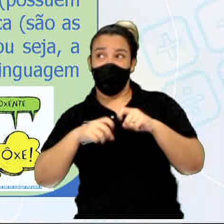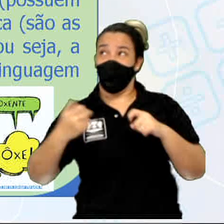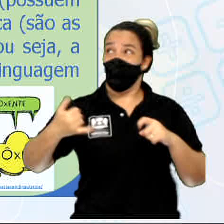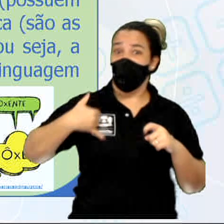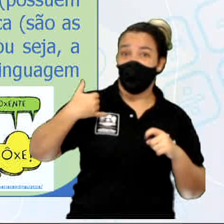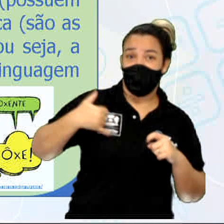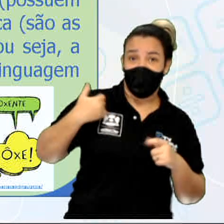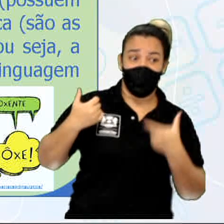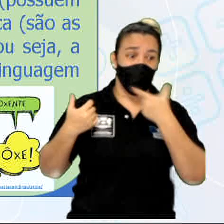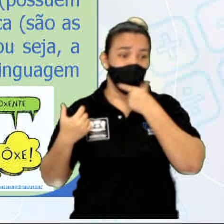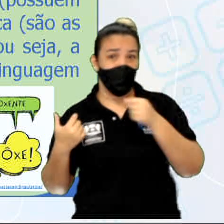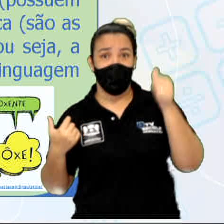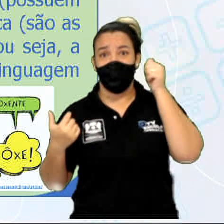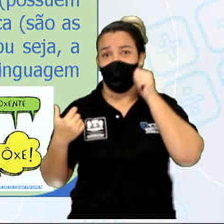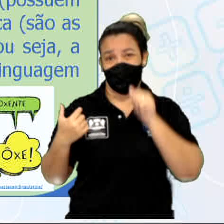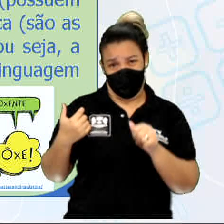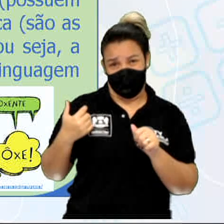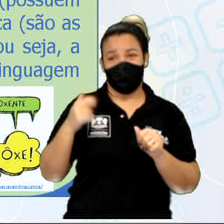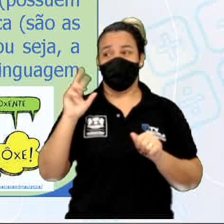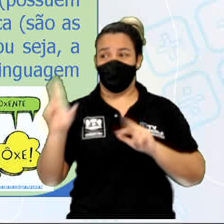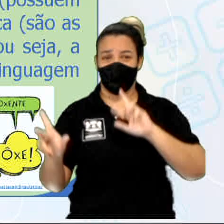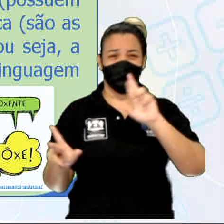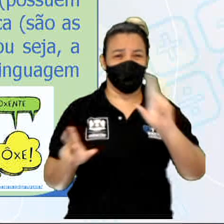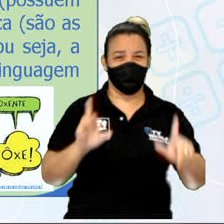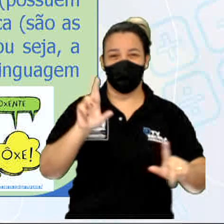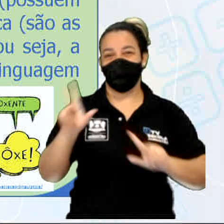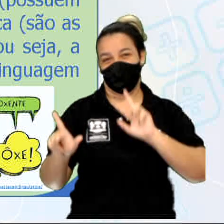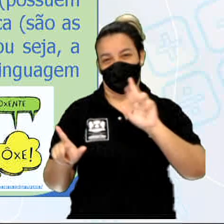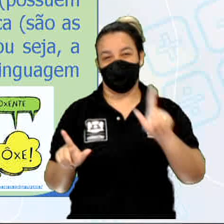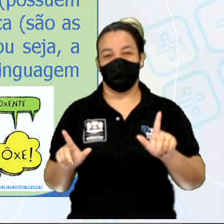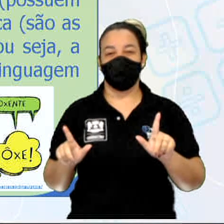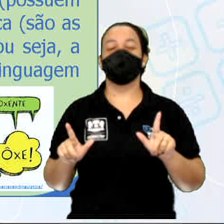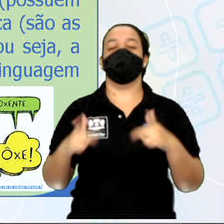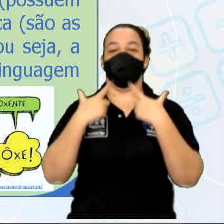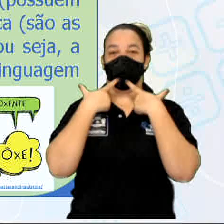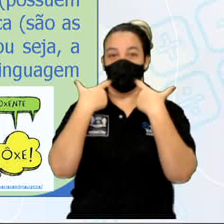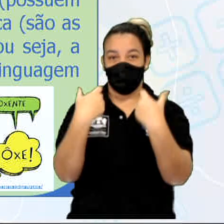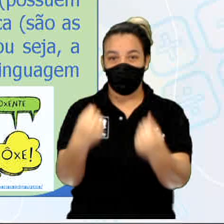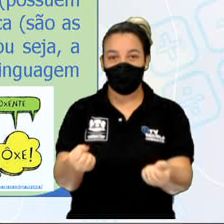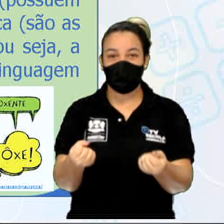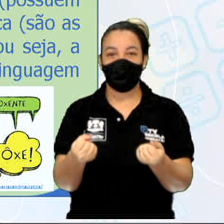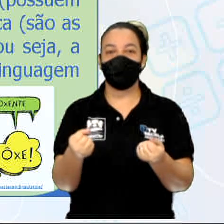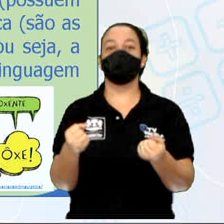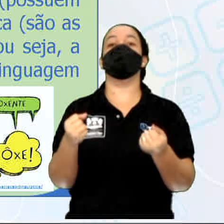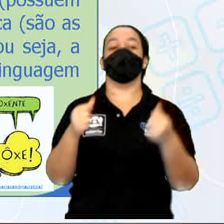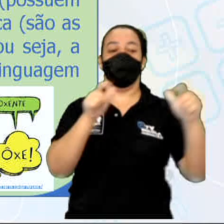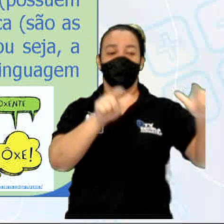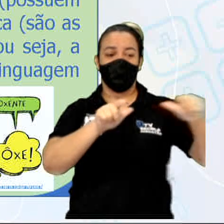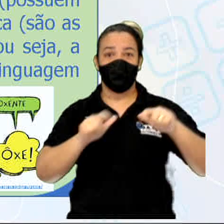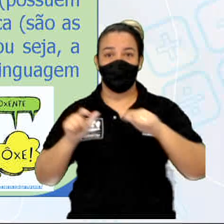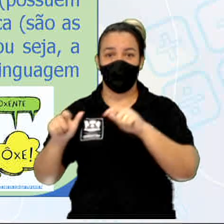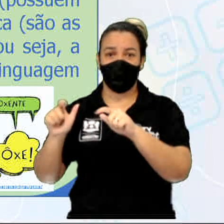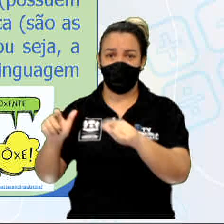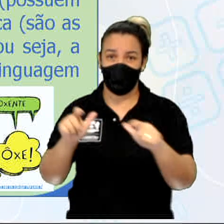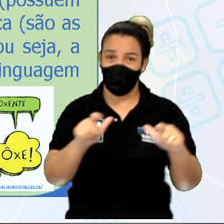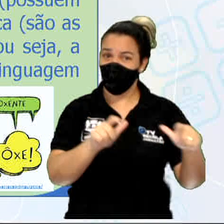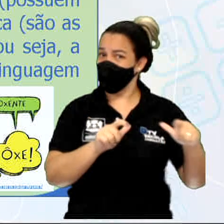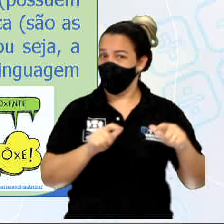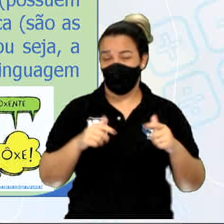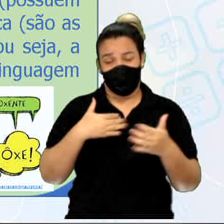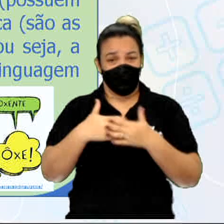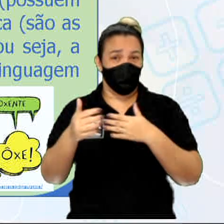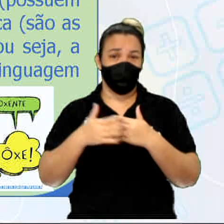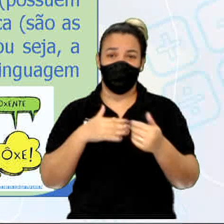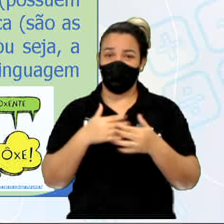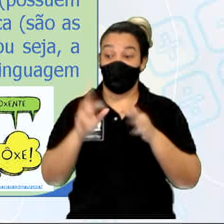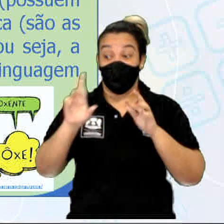classe social do falante. Alguns tipos de variação linguística são regional, há diferenças entre as falas dos